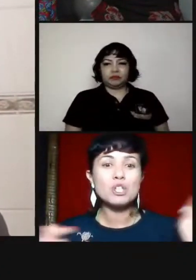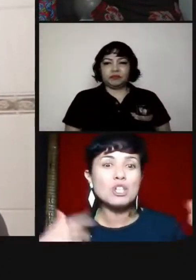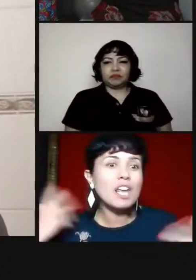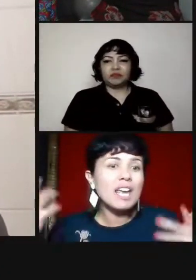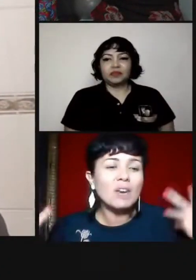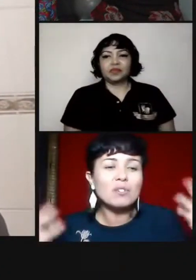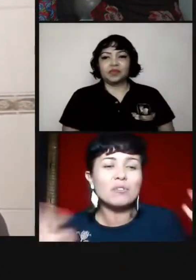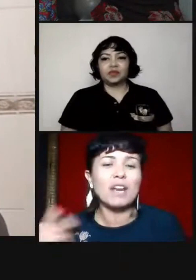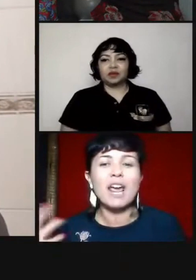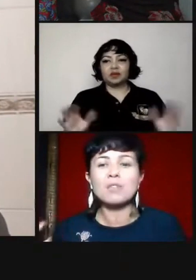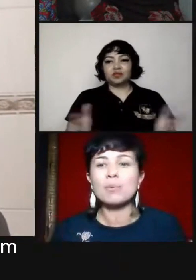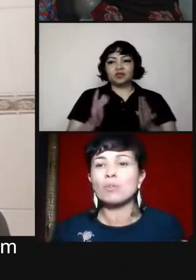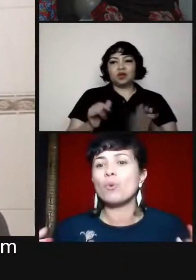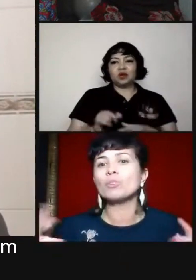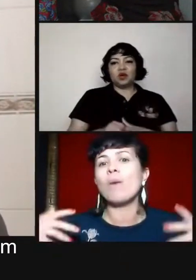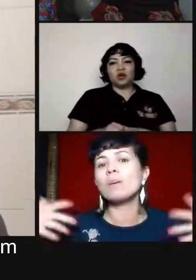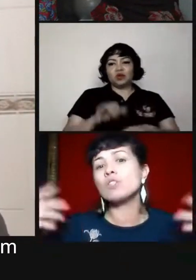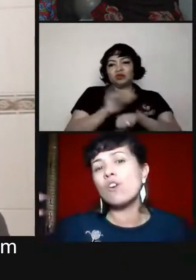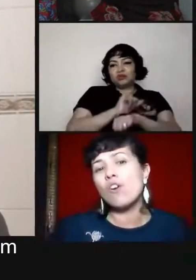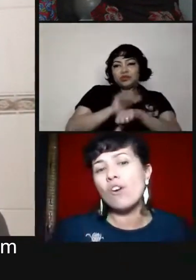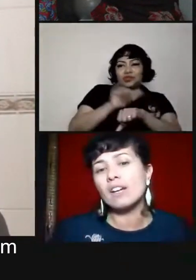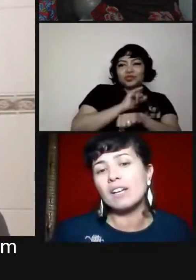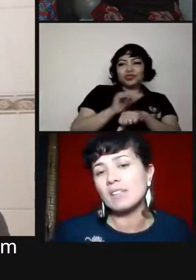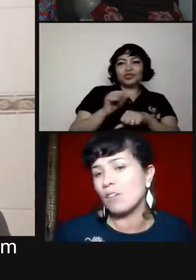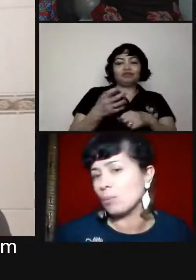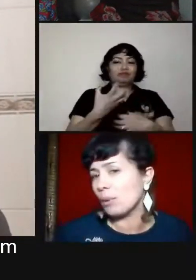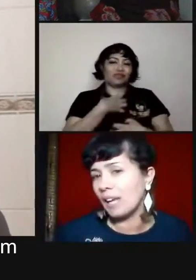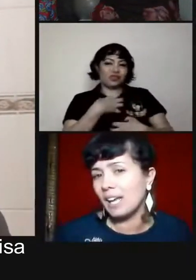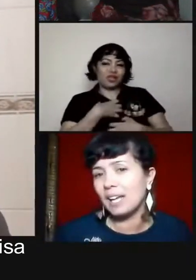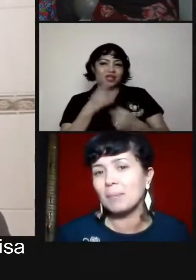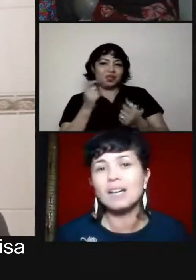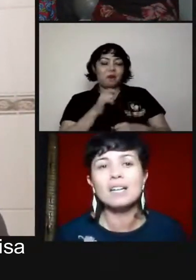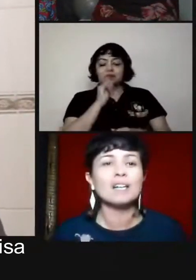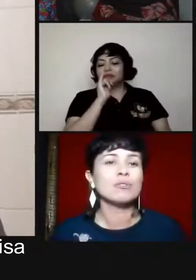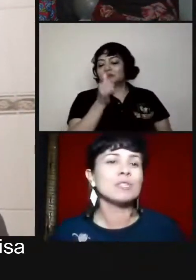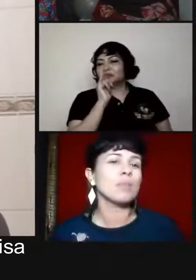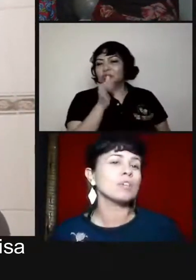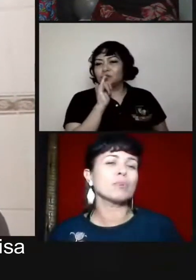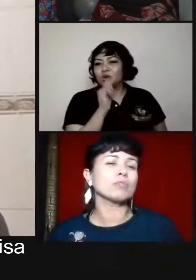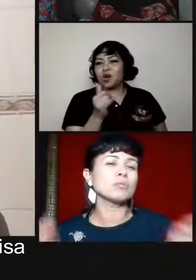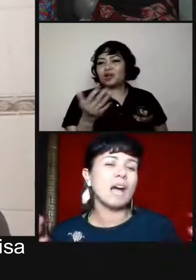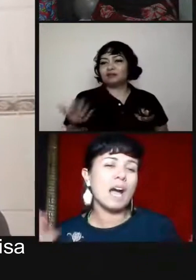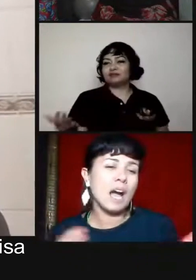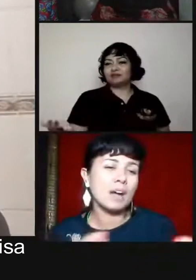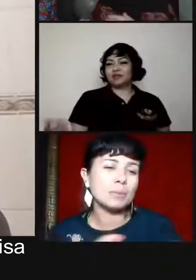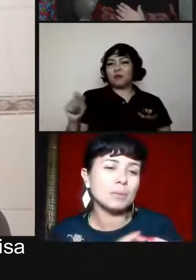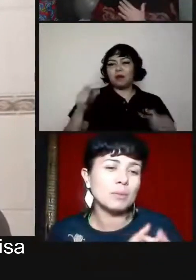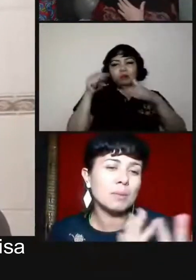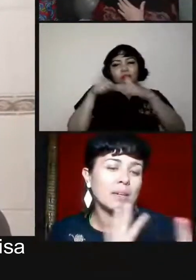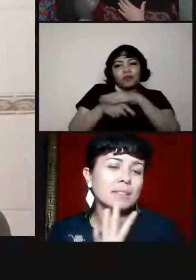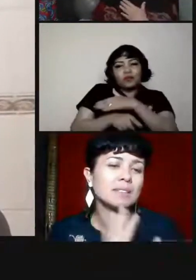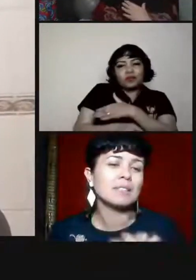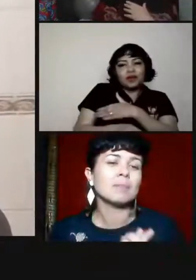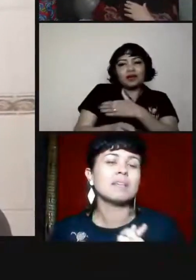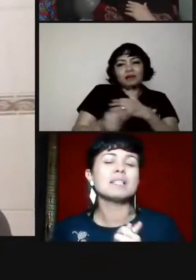os estilos diferentes, você pode contar uma história, né, através de um poema. Você pode aprofundar para uma